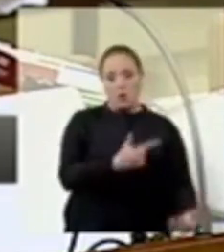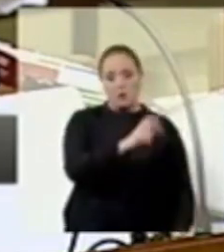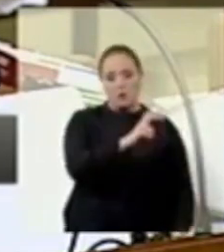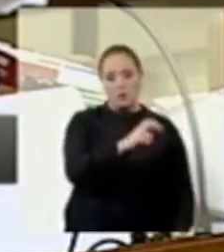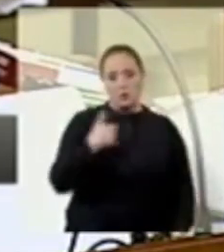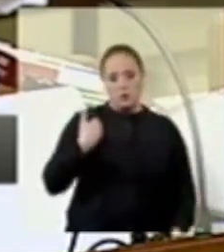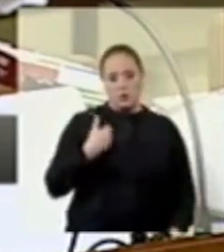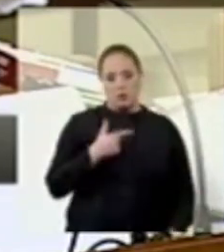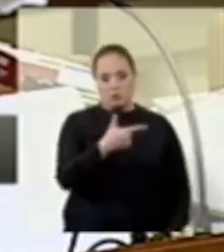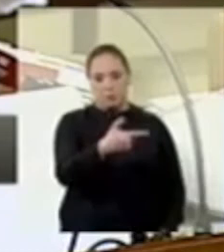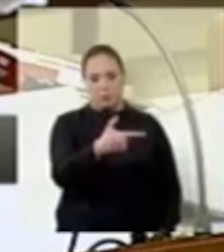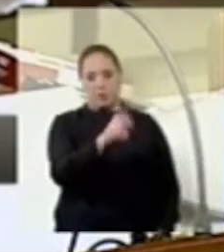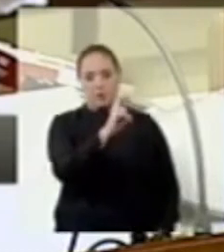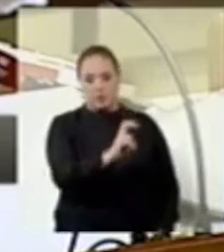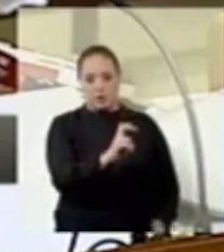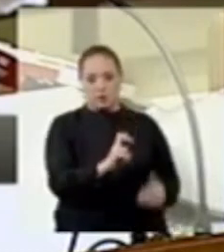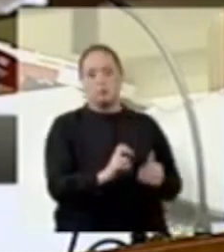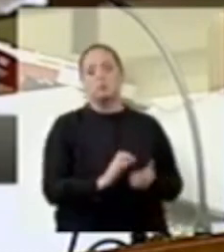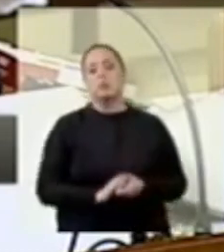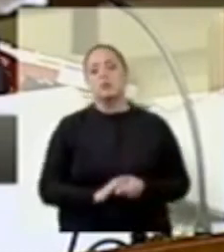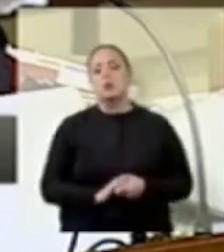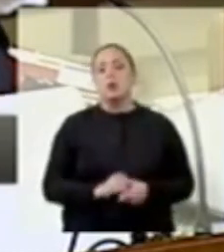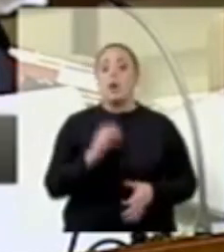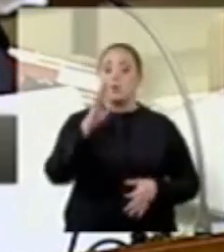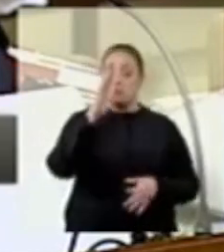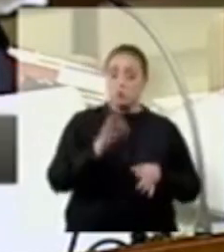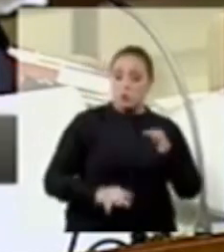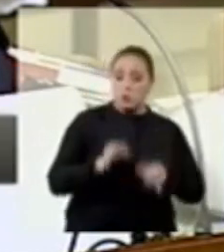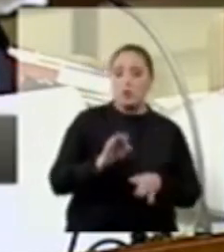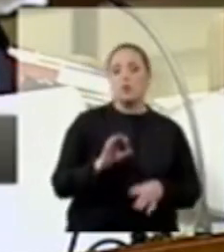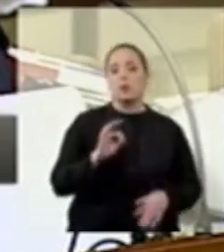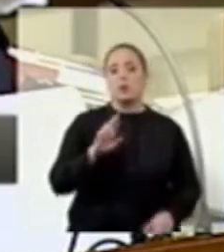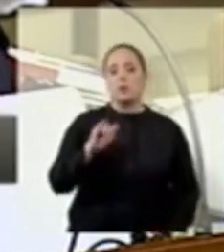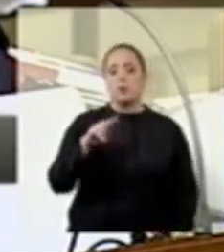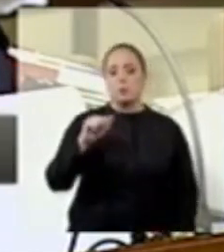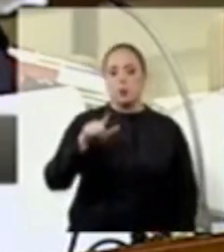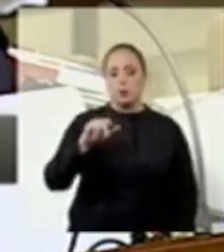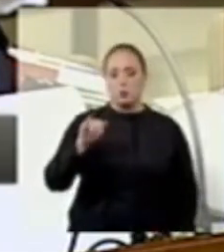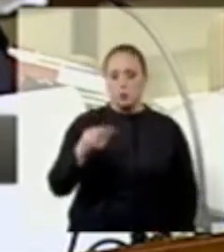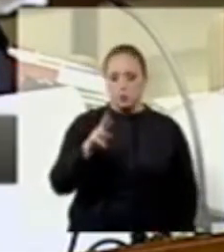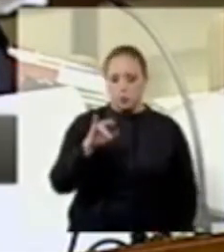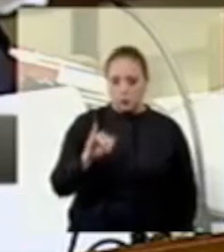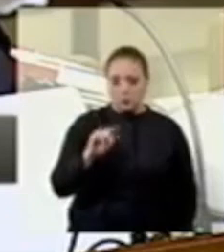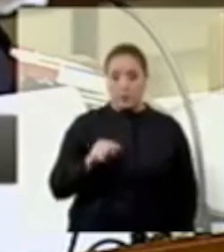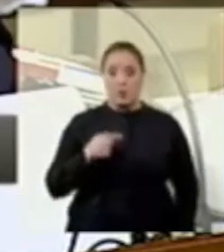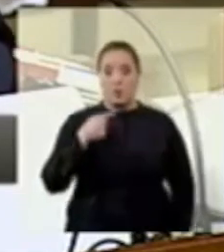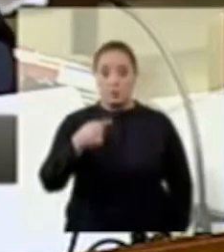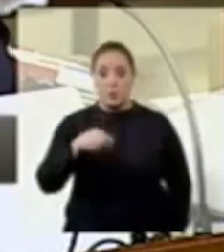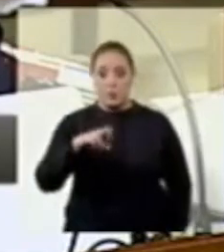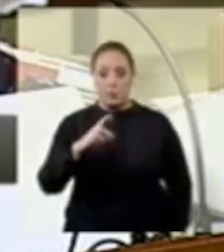foi julgado pela primeira vez pelo tribunal de júri foi anulado em março de 2001